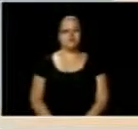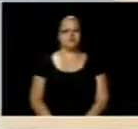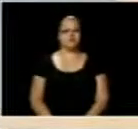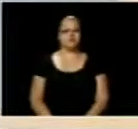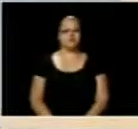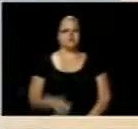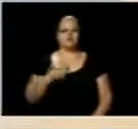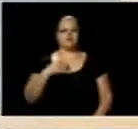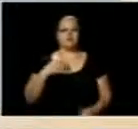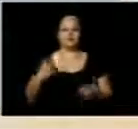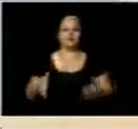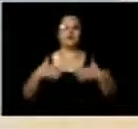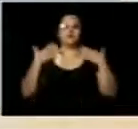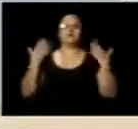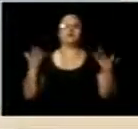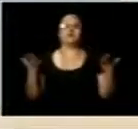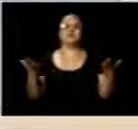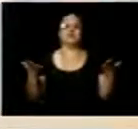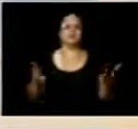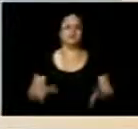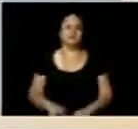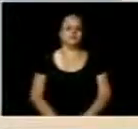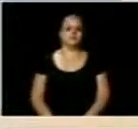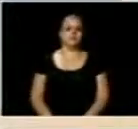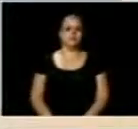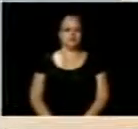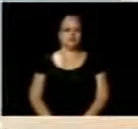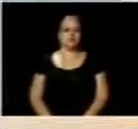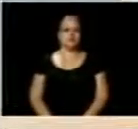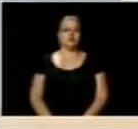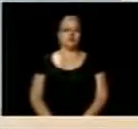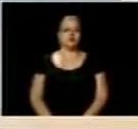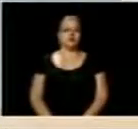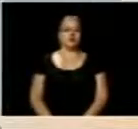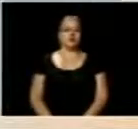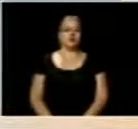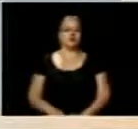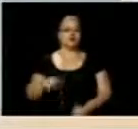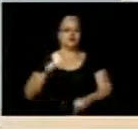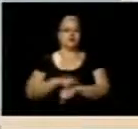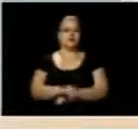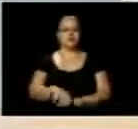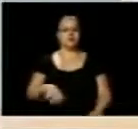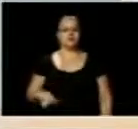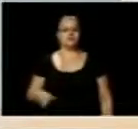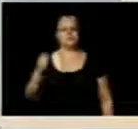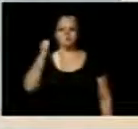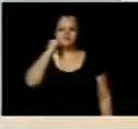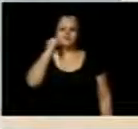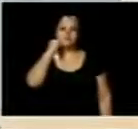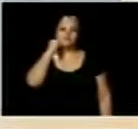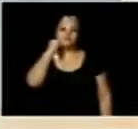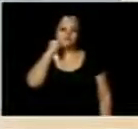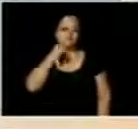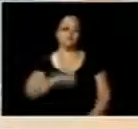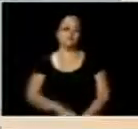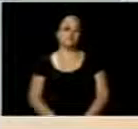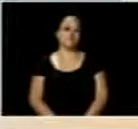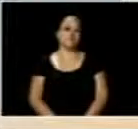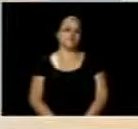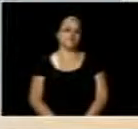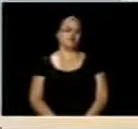Porque é explícito a falta de vergonha na cara de algumas pessoas. E falo